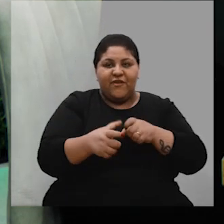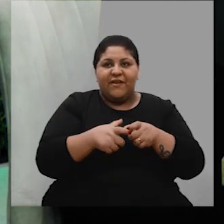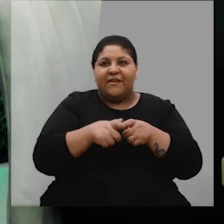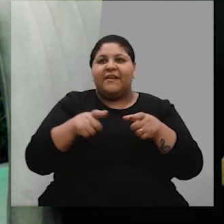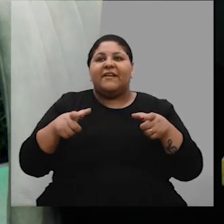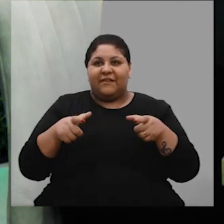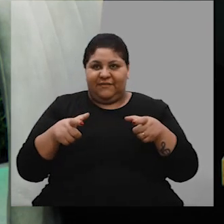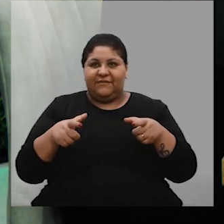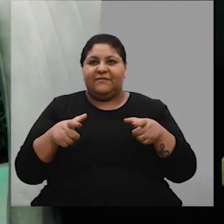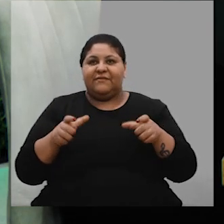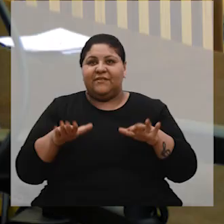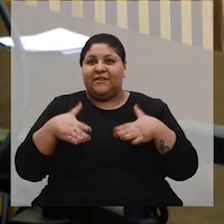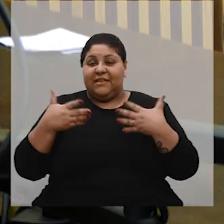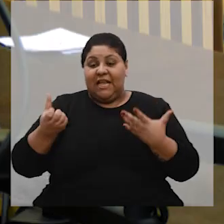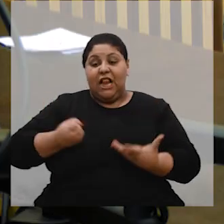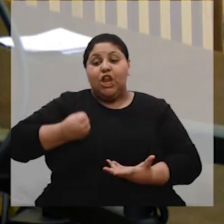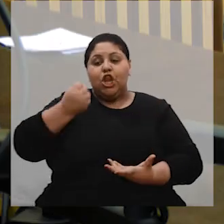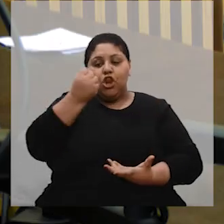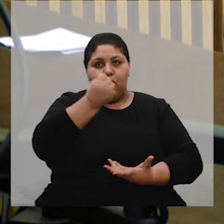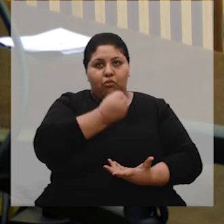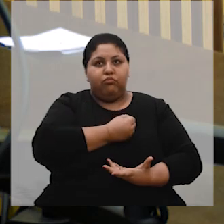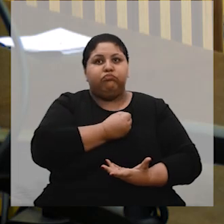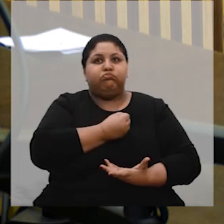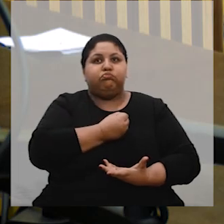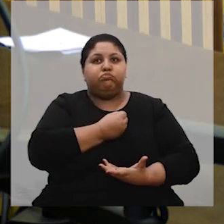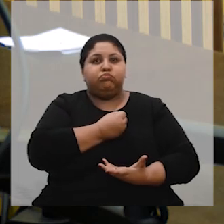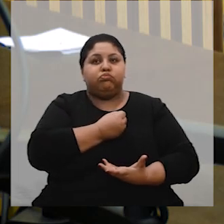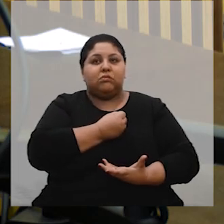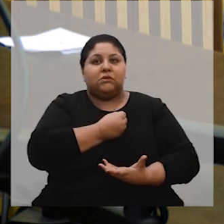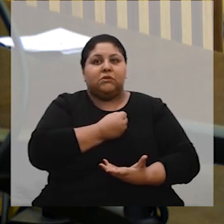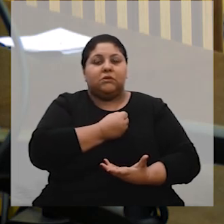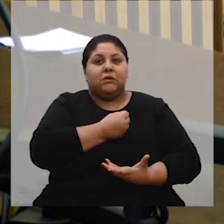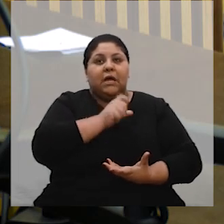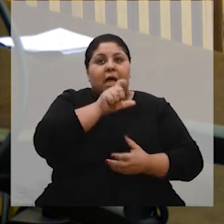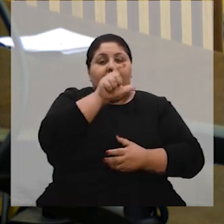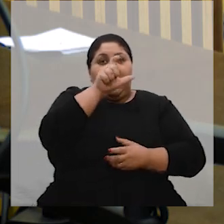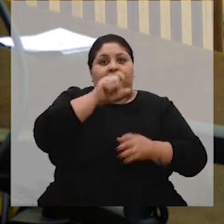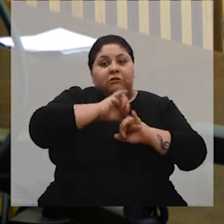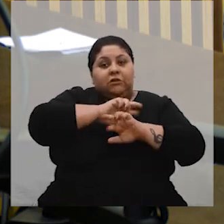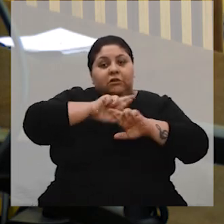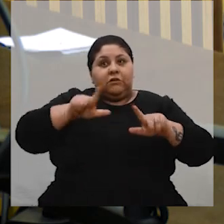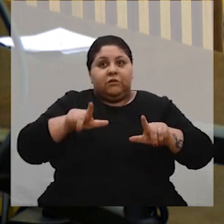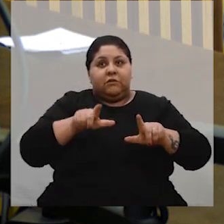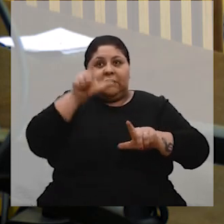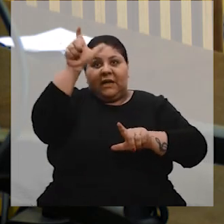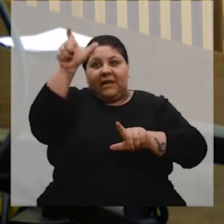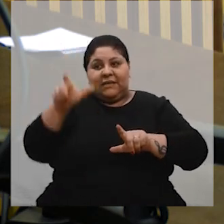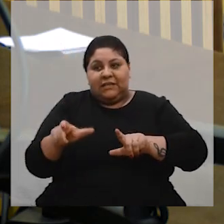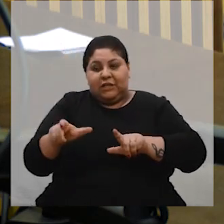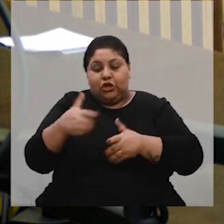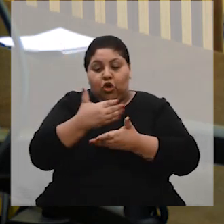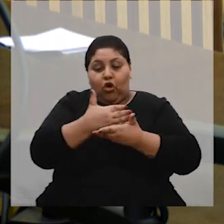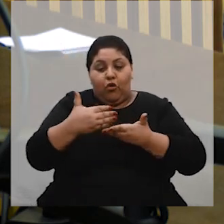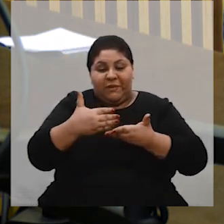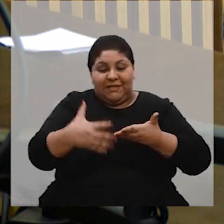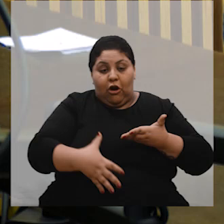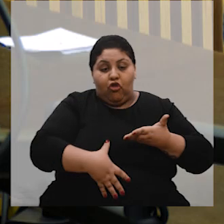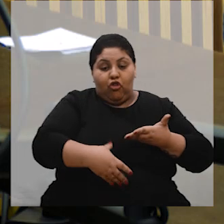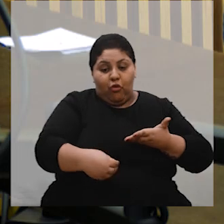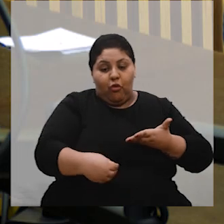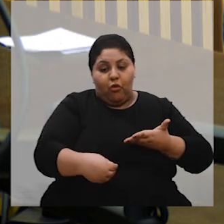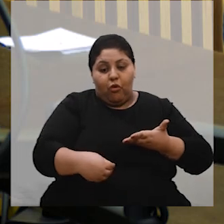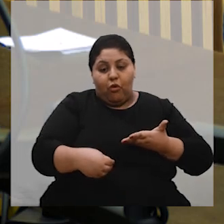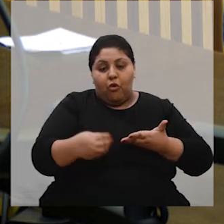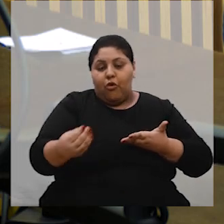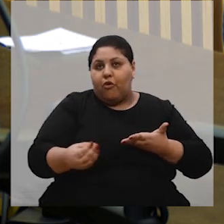maioria cronifica. Então, os números são bem distantes. Os pacientes que adquirem da sua mãe, adquirem na